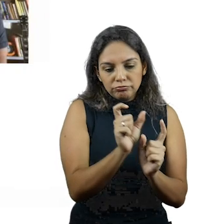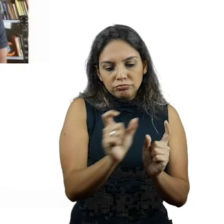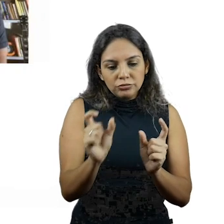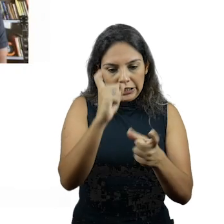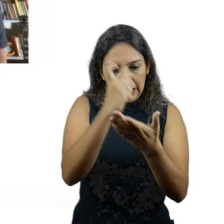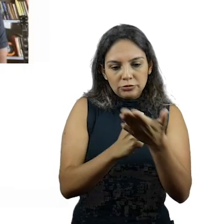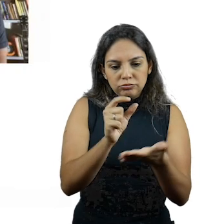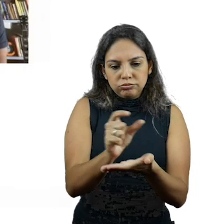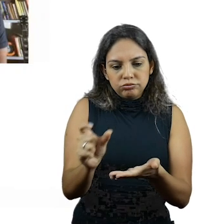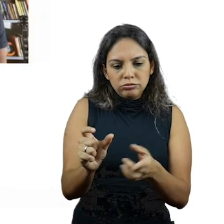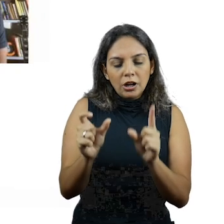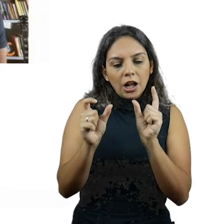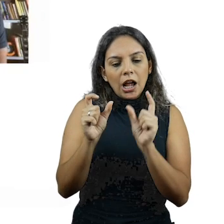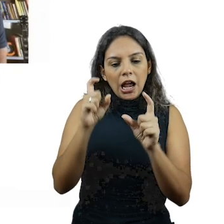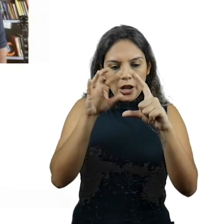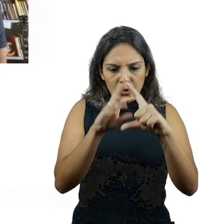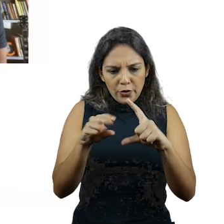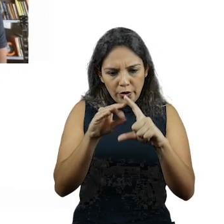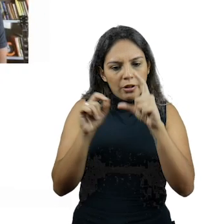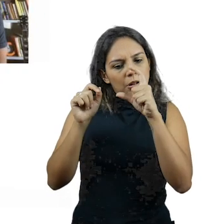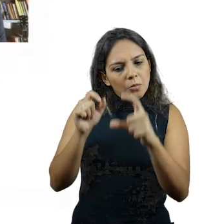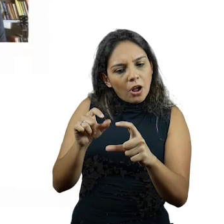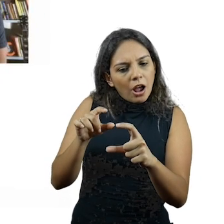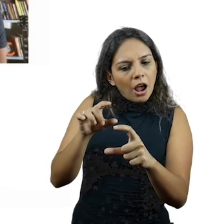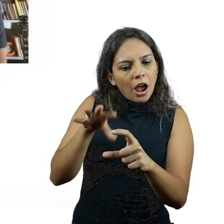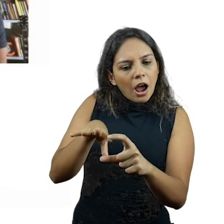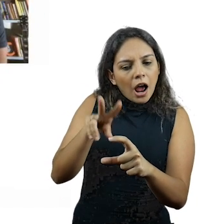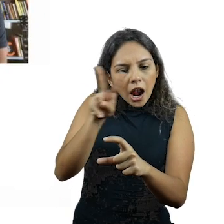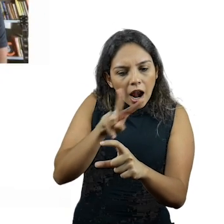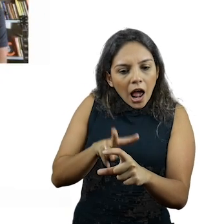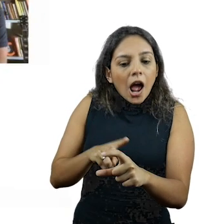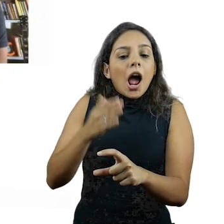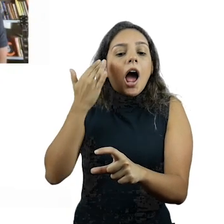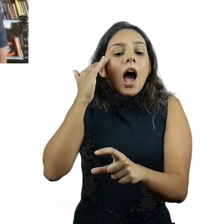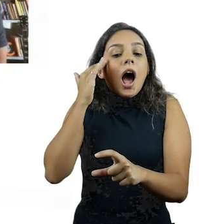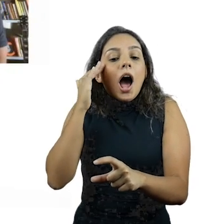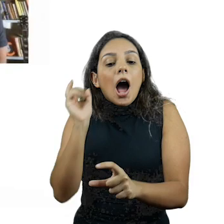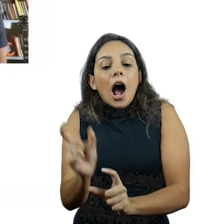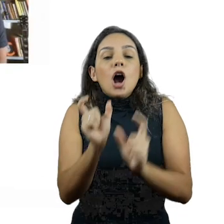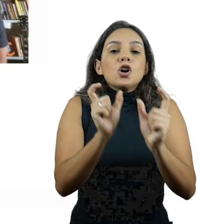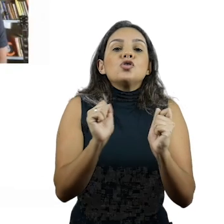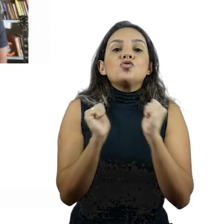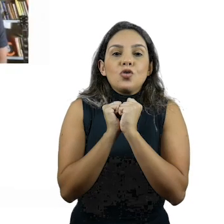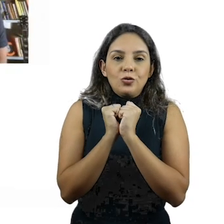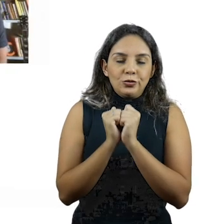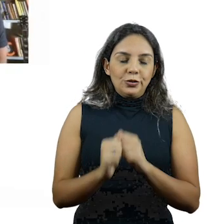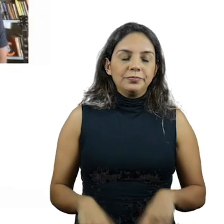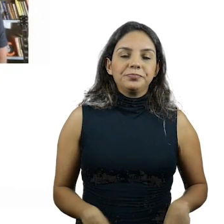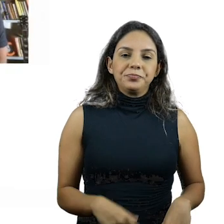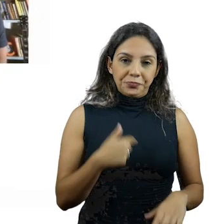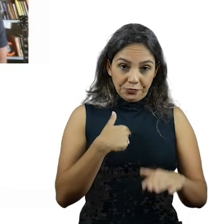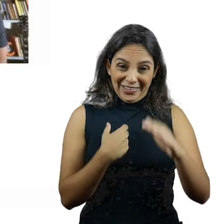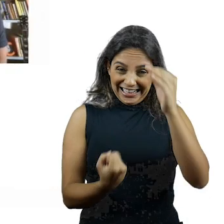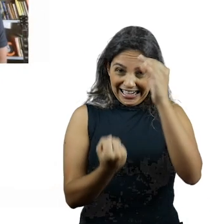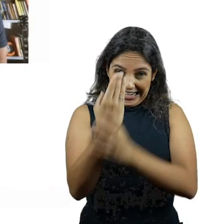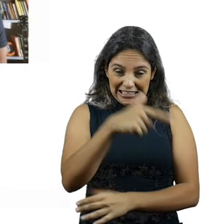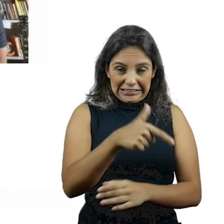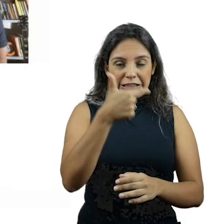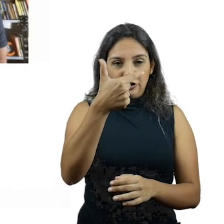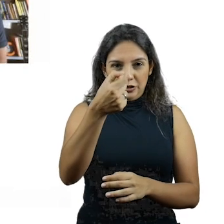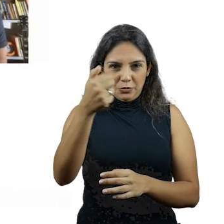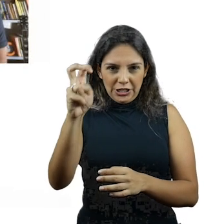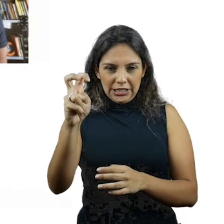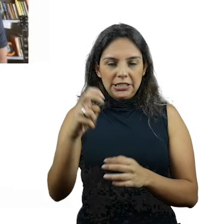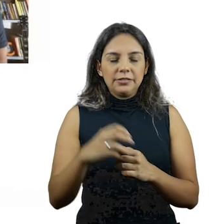composta para aquela parte do texto imediatamente, né? E quando eu lancei isso tudo, foi em 2015, a gente estava